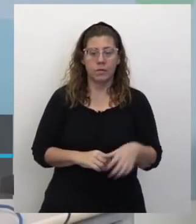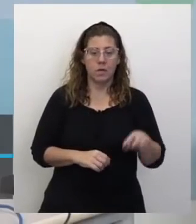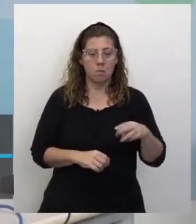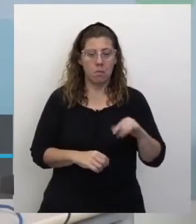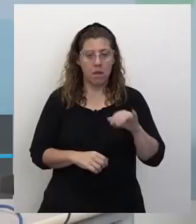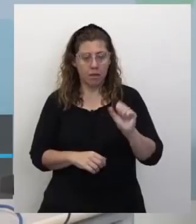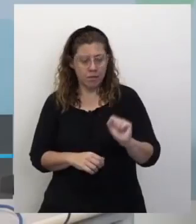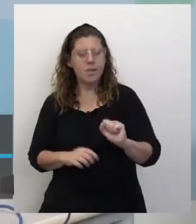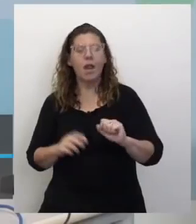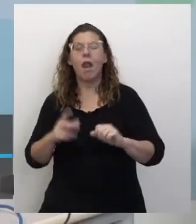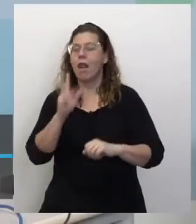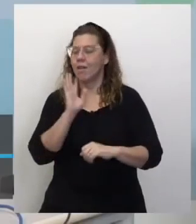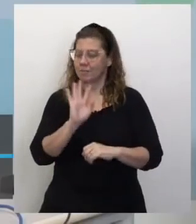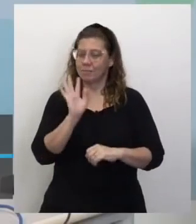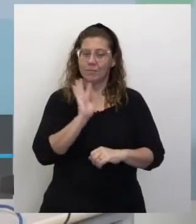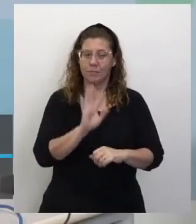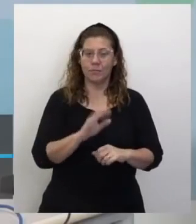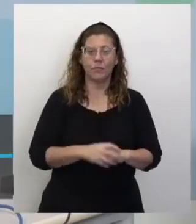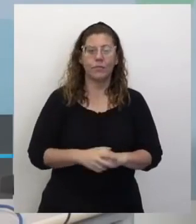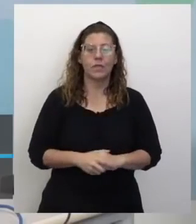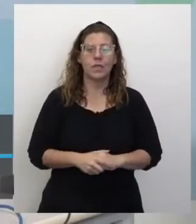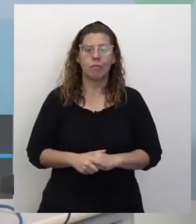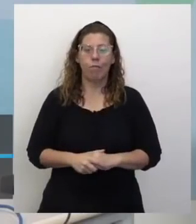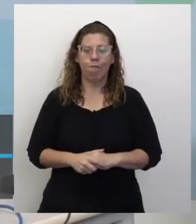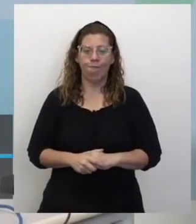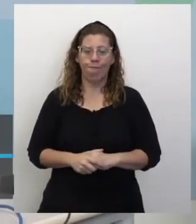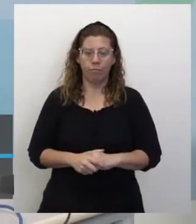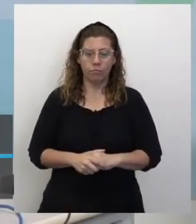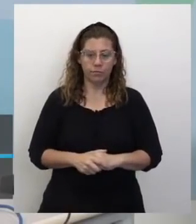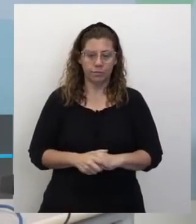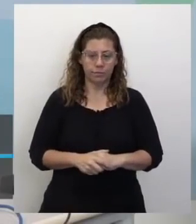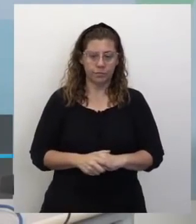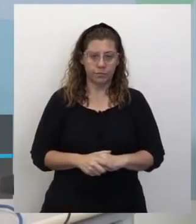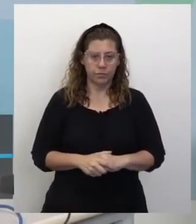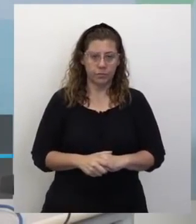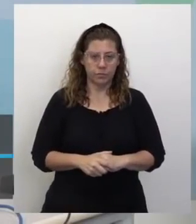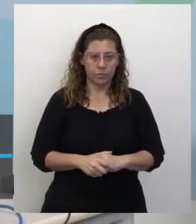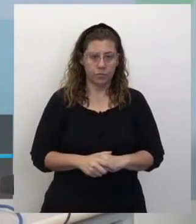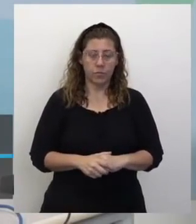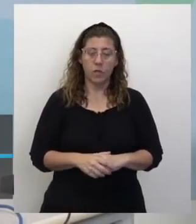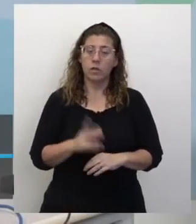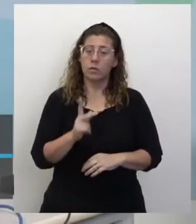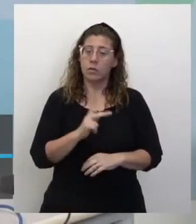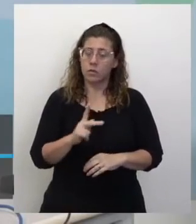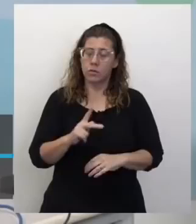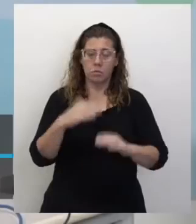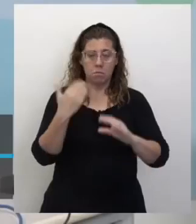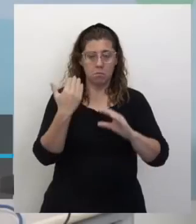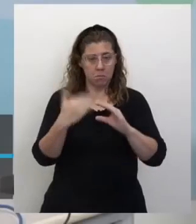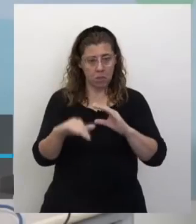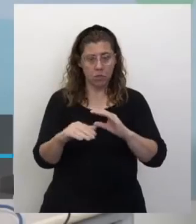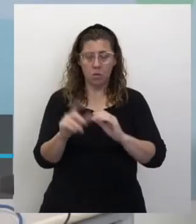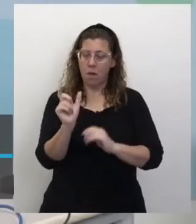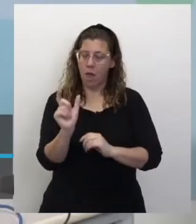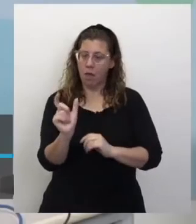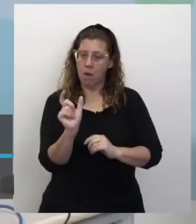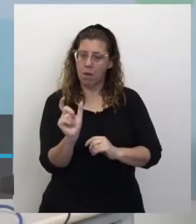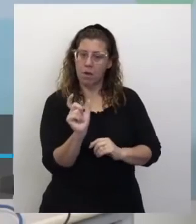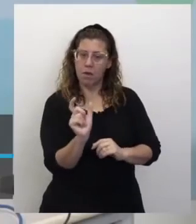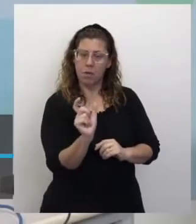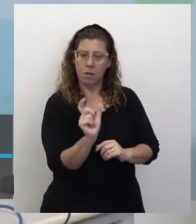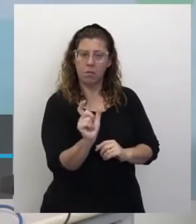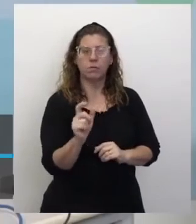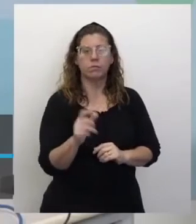tá legal, and the idea or style spreads, virtue spread, então, a professora mandou aqui algumas palavrinhas